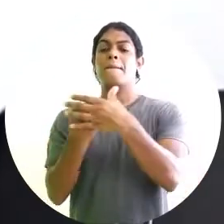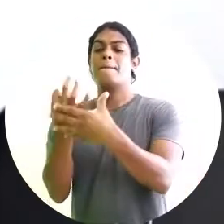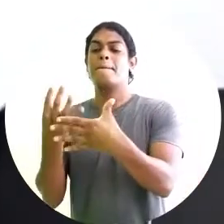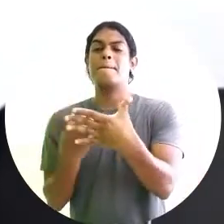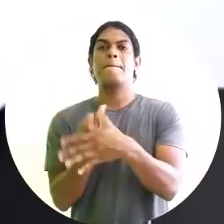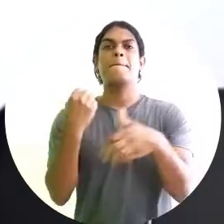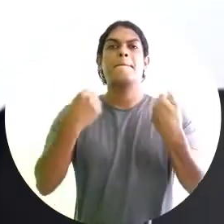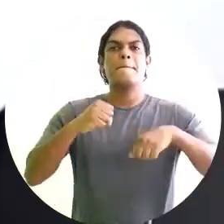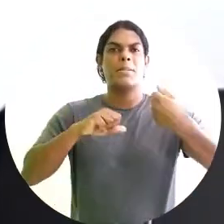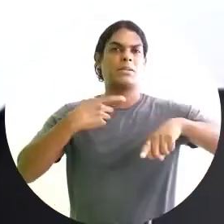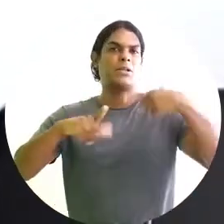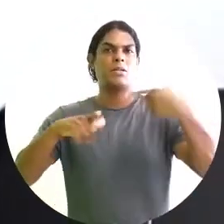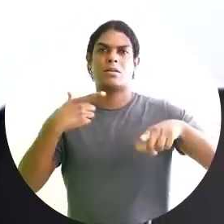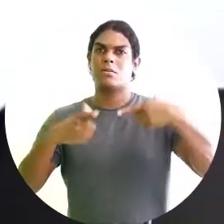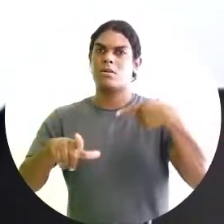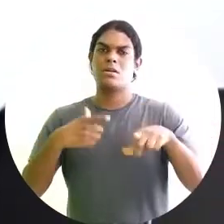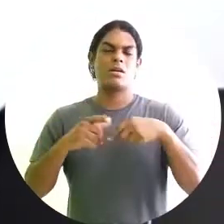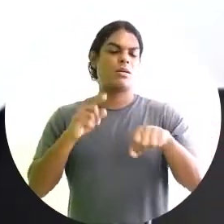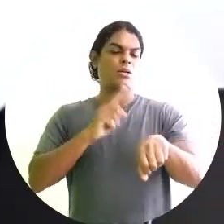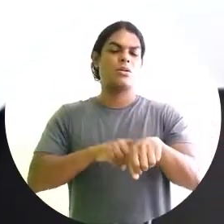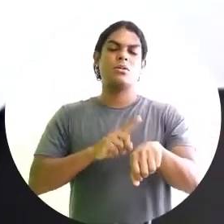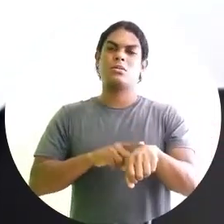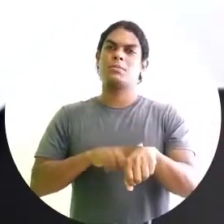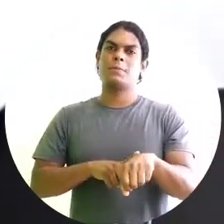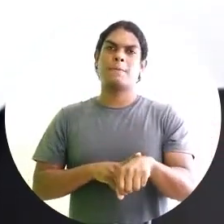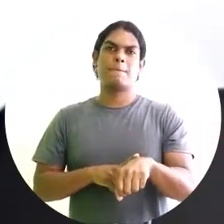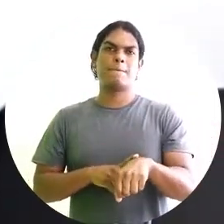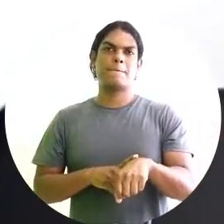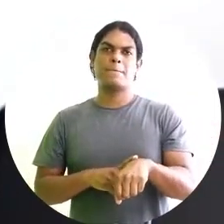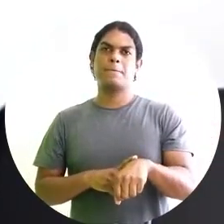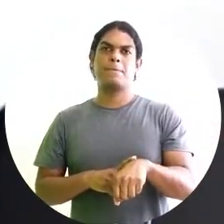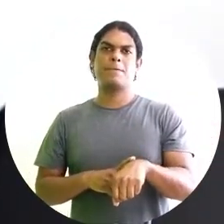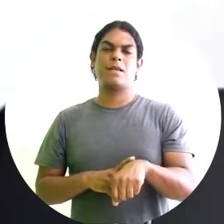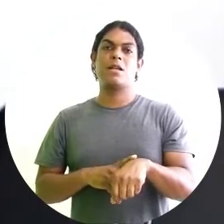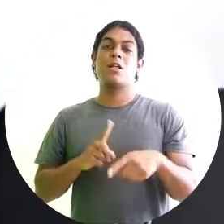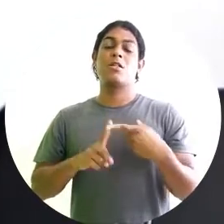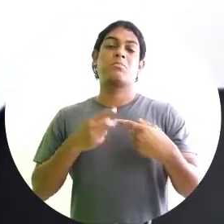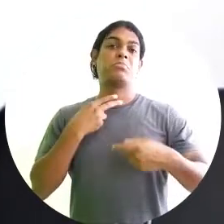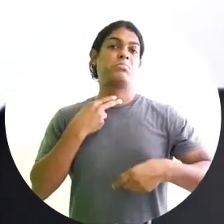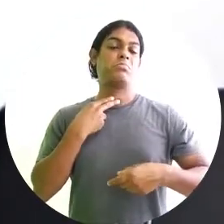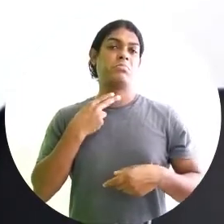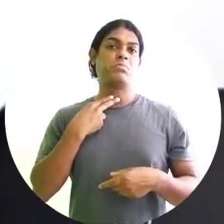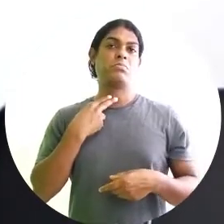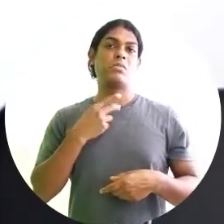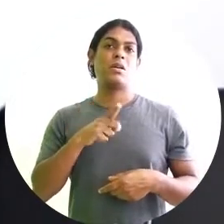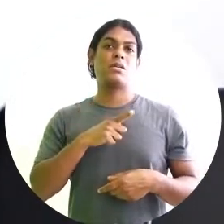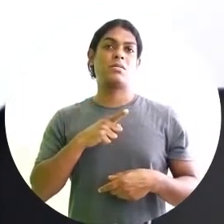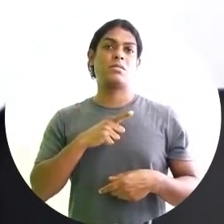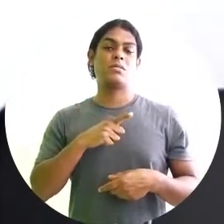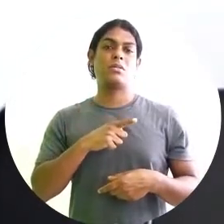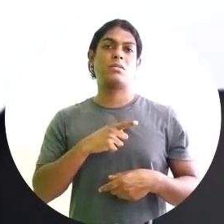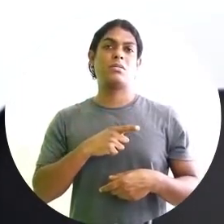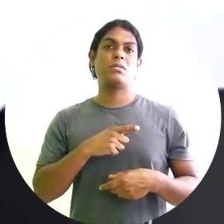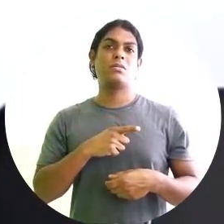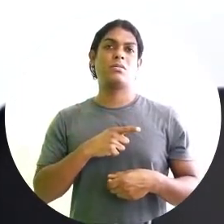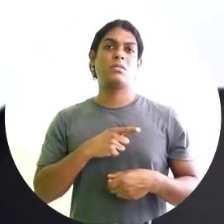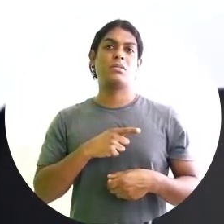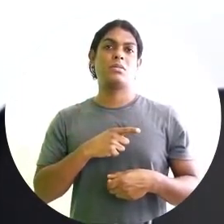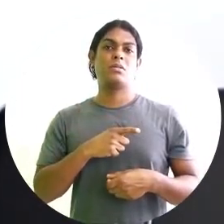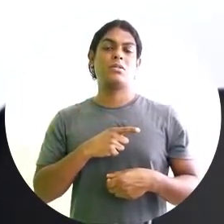deve trabalhar em um regime de tempo passível de não sofrer